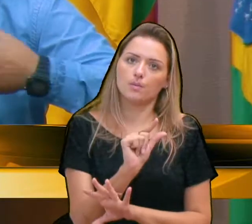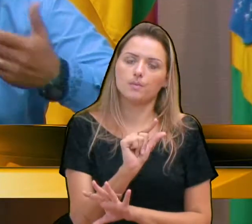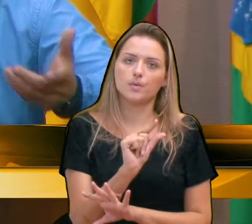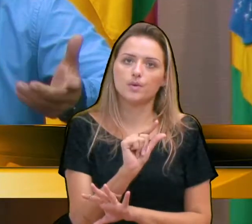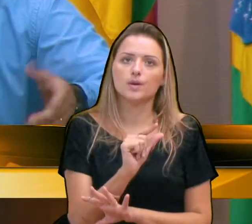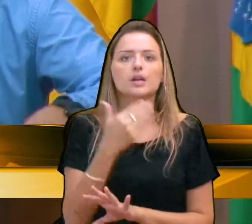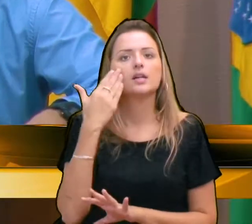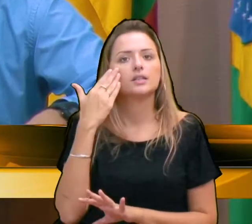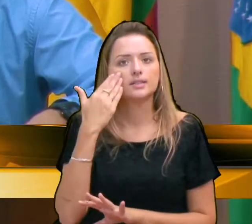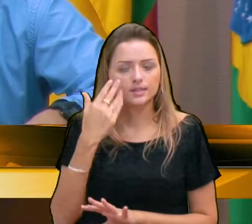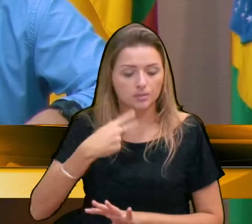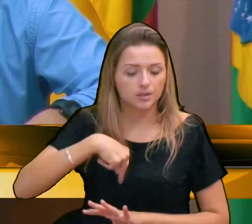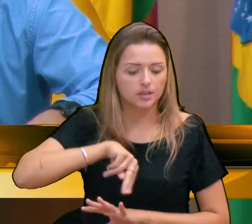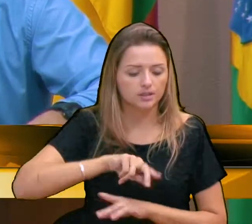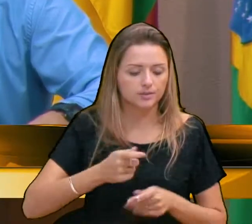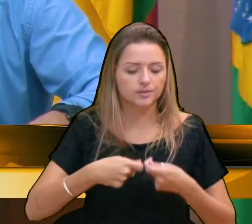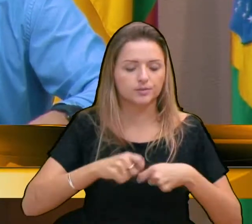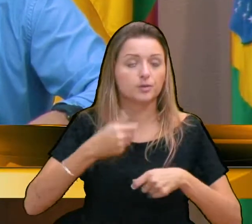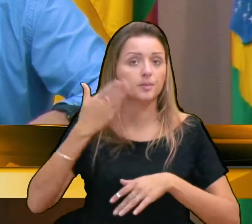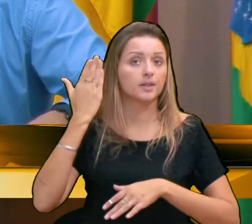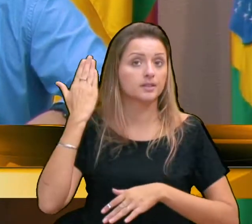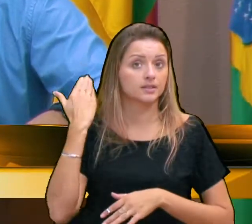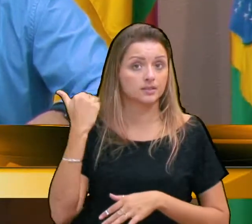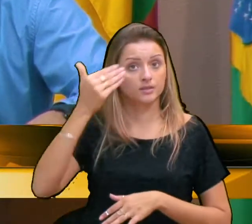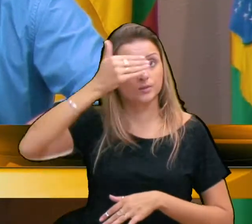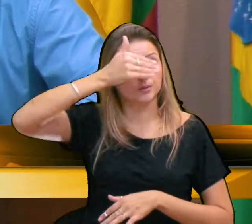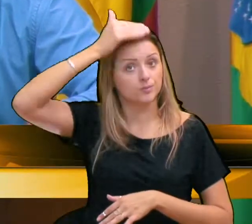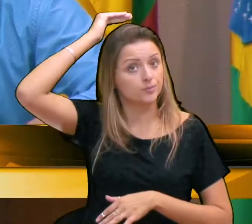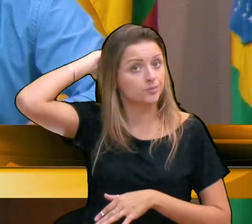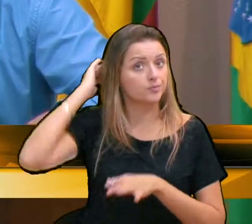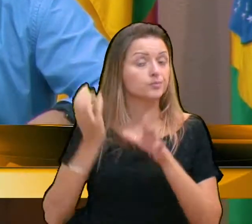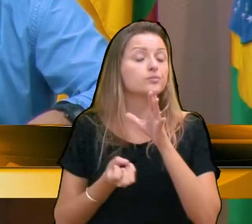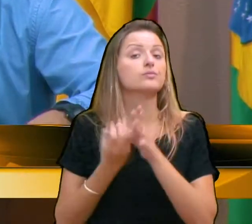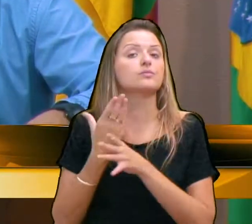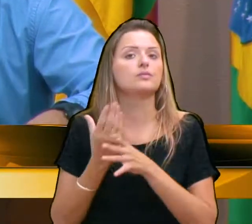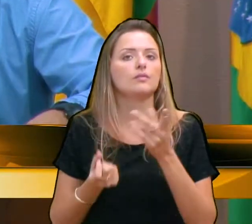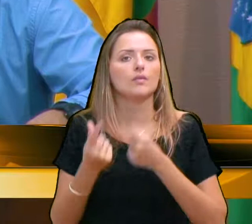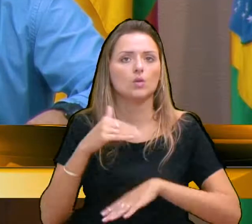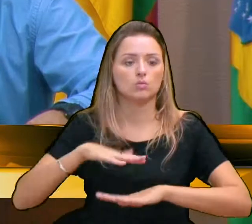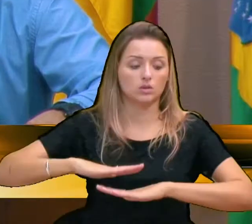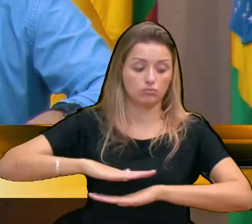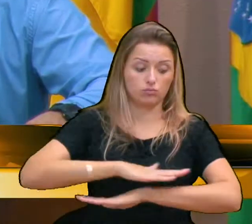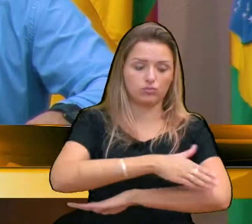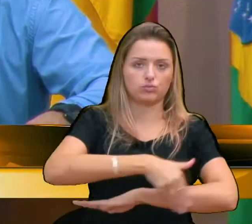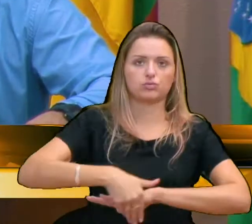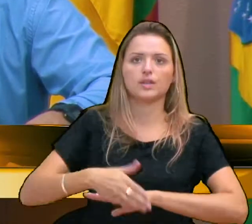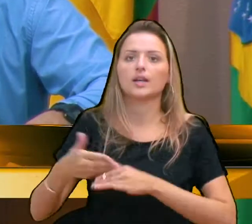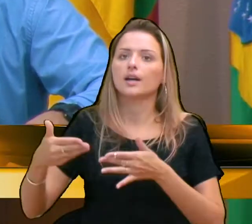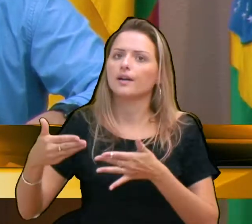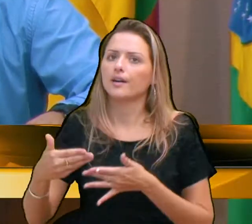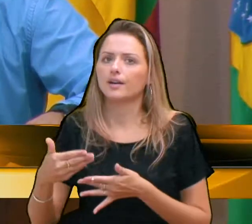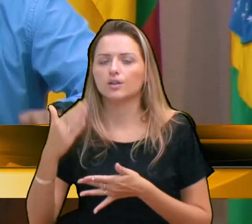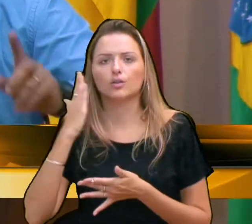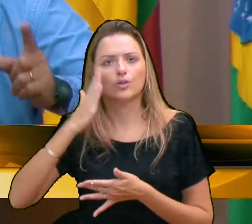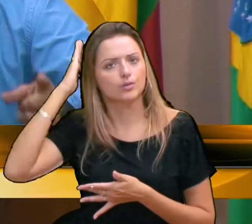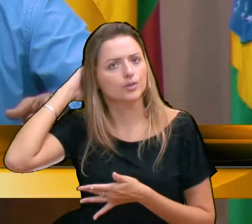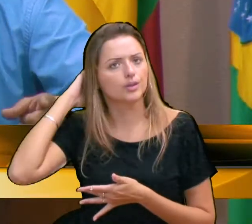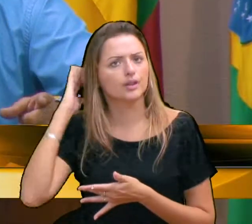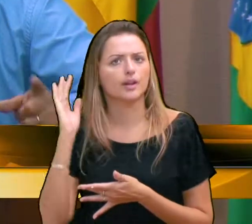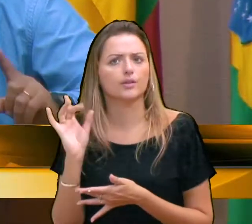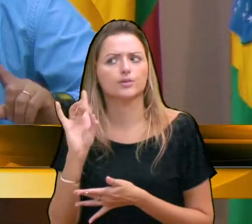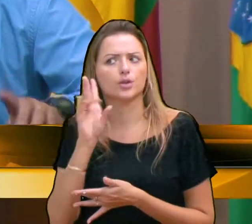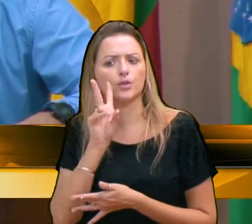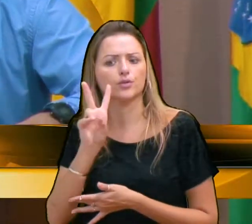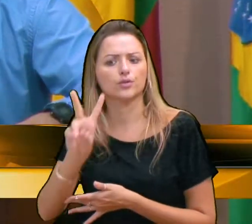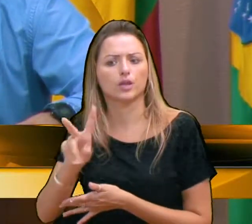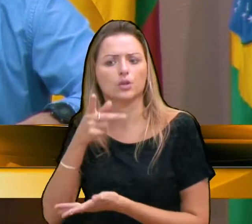na nossa administração passada, a CEU foi criado esses trechos, e ouviu falar agora que está sendo levado em conta a produção